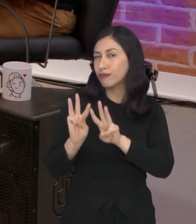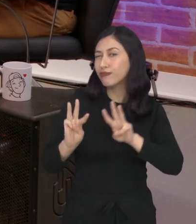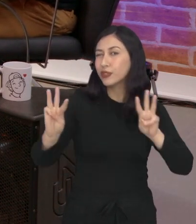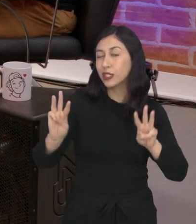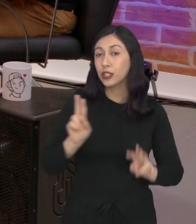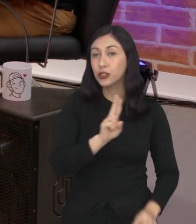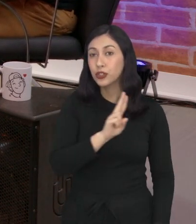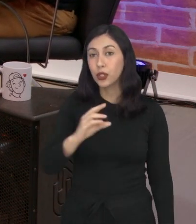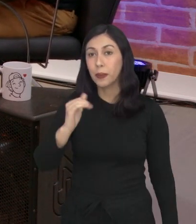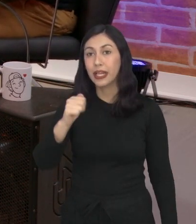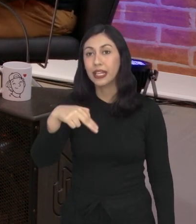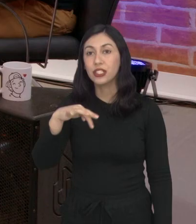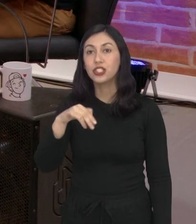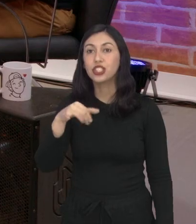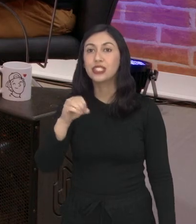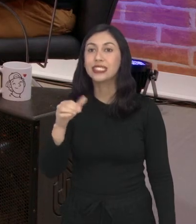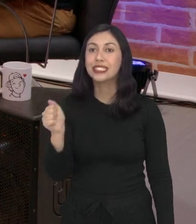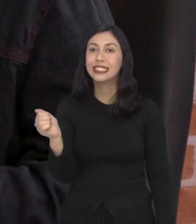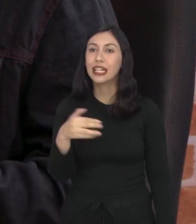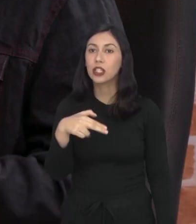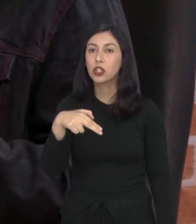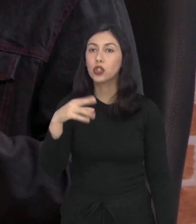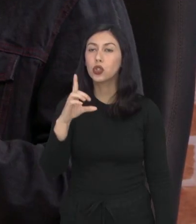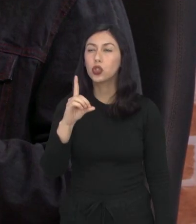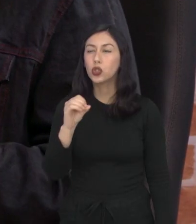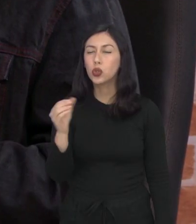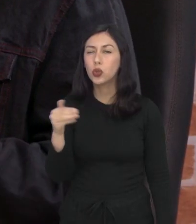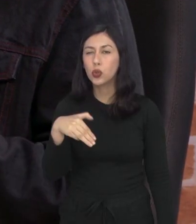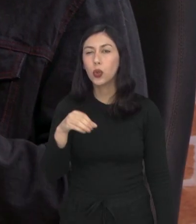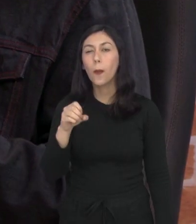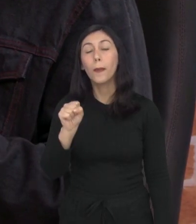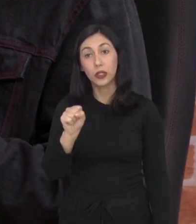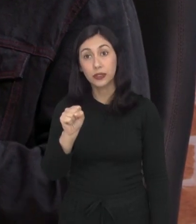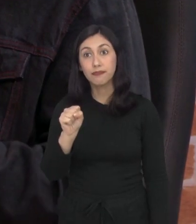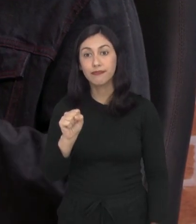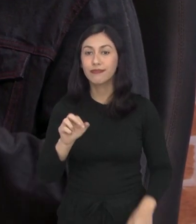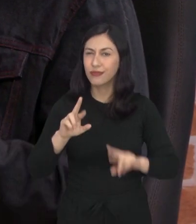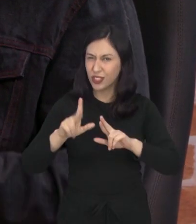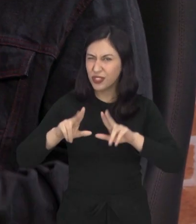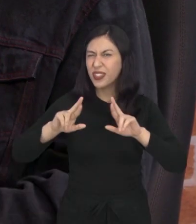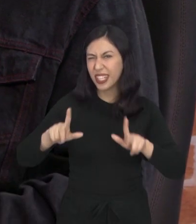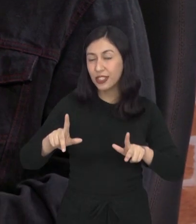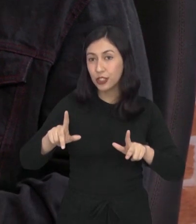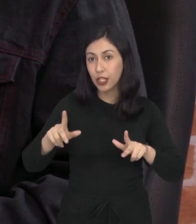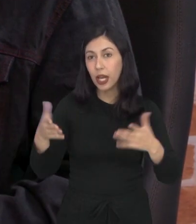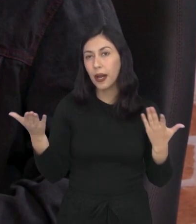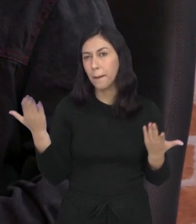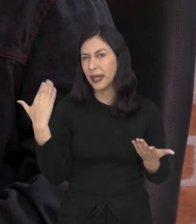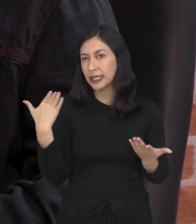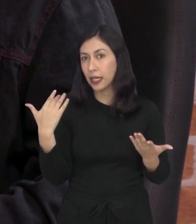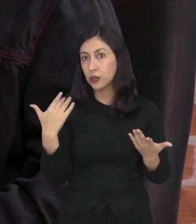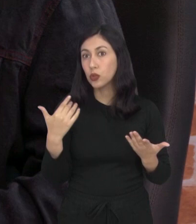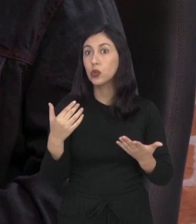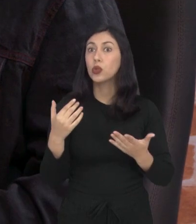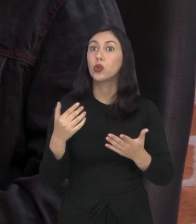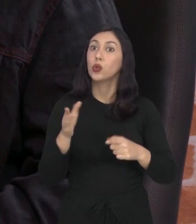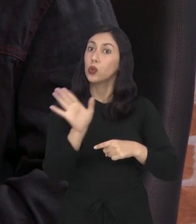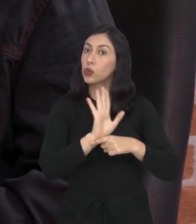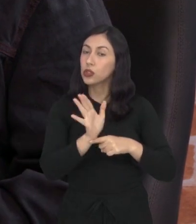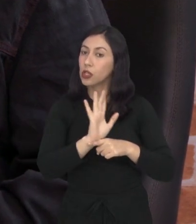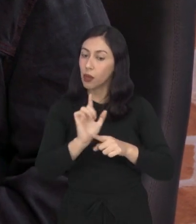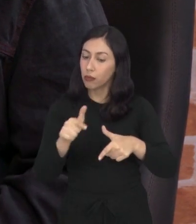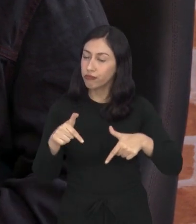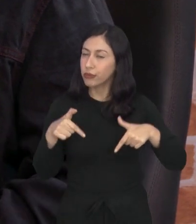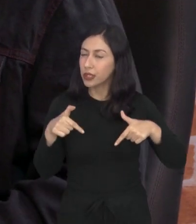escrevo para um site chamado Cantina do Moss, e aí é um pouco diferente. Em vez de eu, por exemplo, ter uma parceria com o cinema, a gente pega a parceria direto com